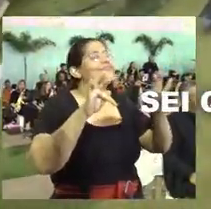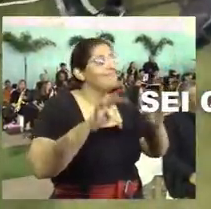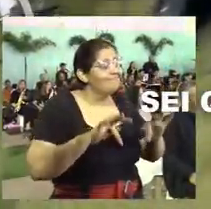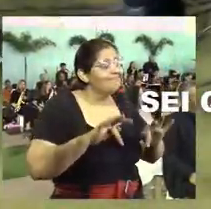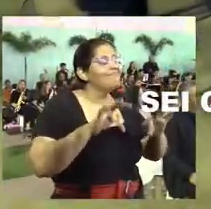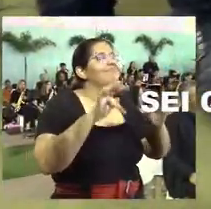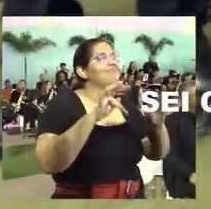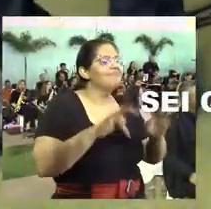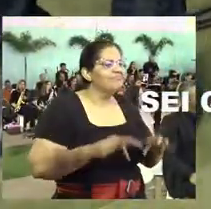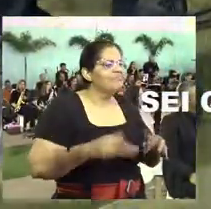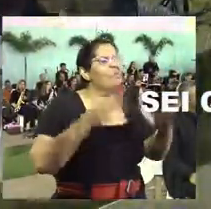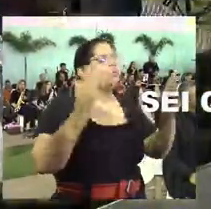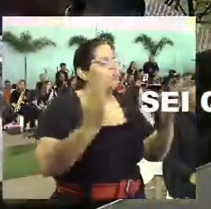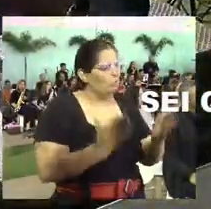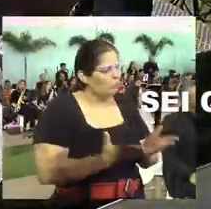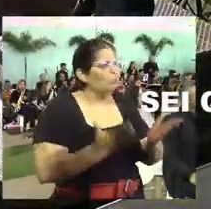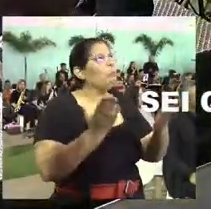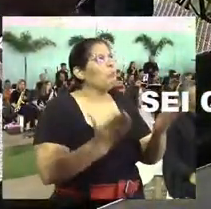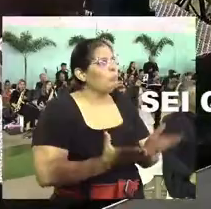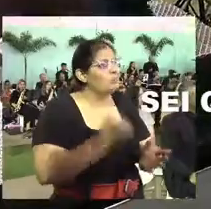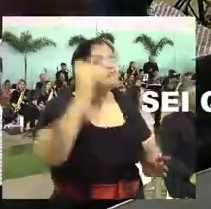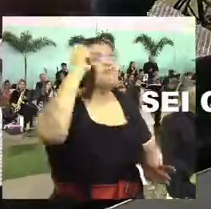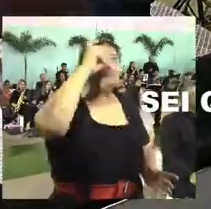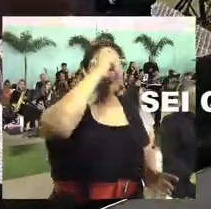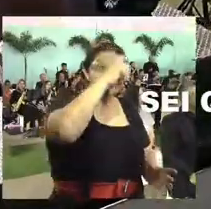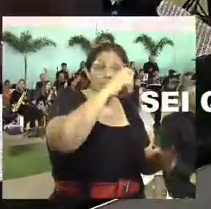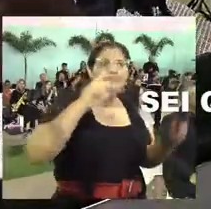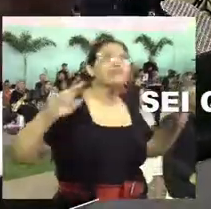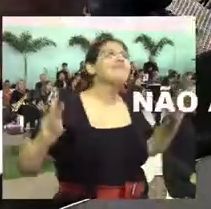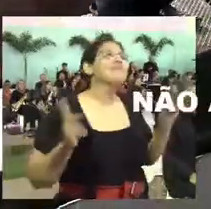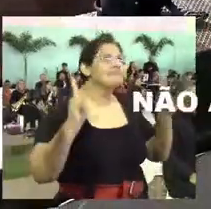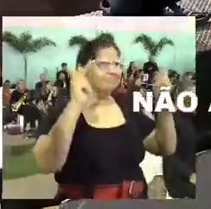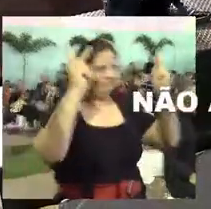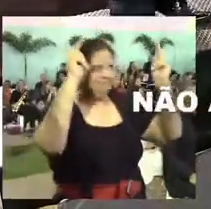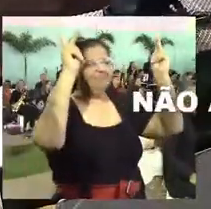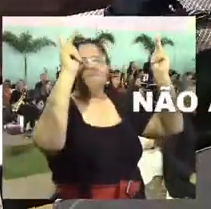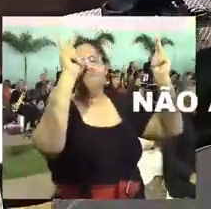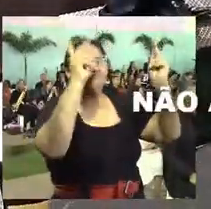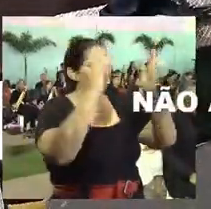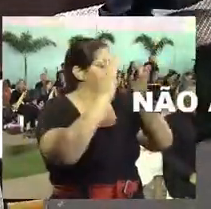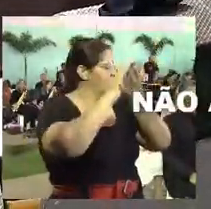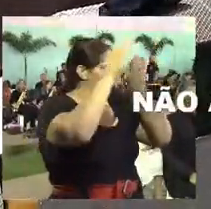sei que hoje está difícil mas a história não termina